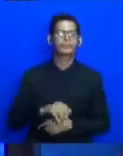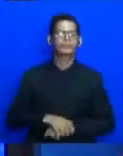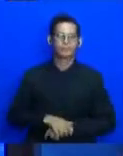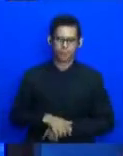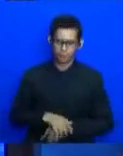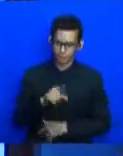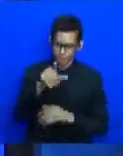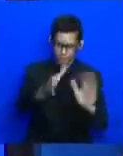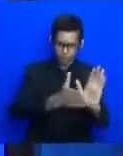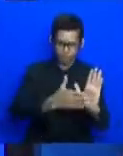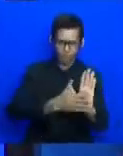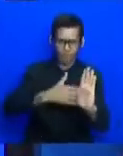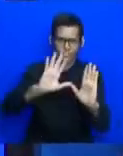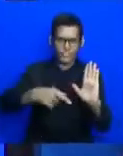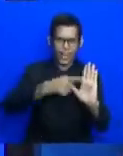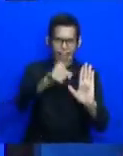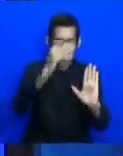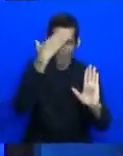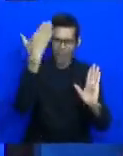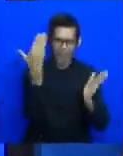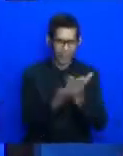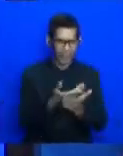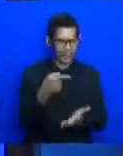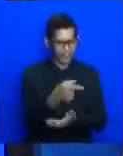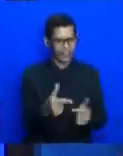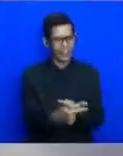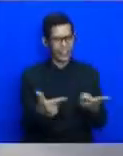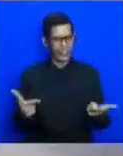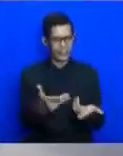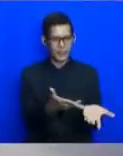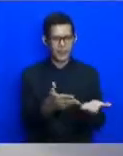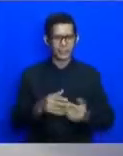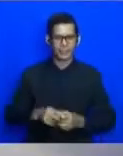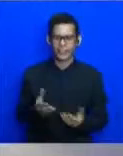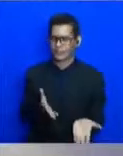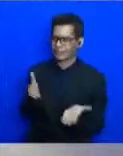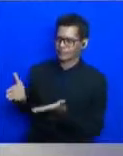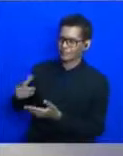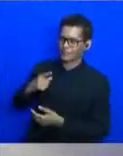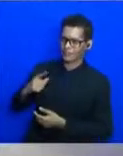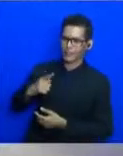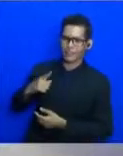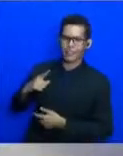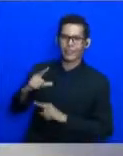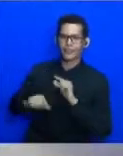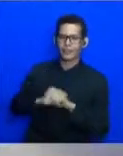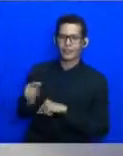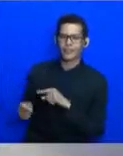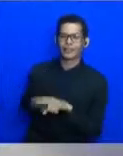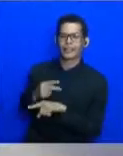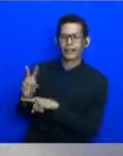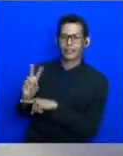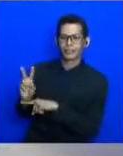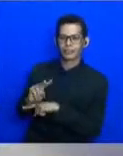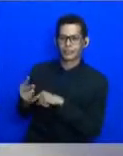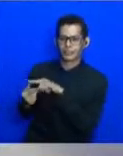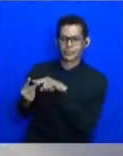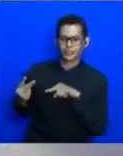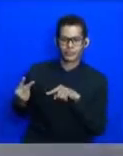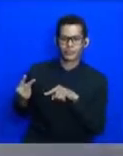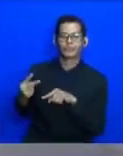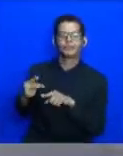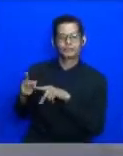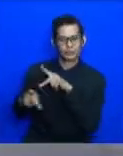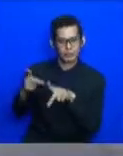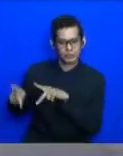15.067.491,55 reais. Fez a sua aposta, é hora de acreditar na sorte. Ao meu lado, as auditoras populares que já participaram da preparação dos Globos e